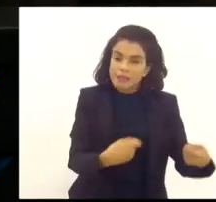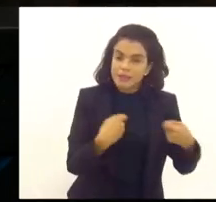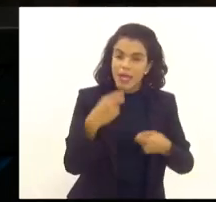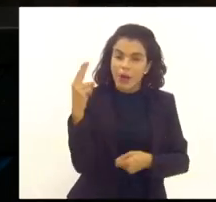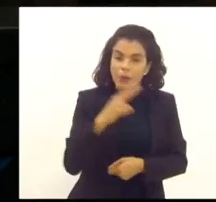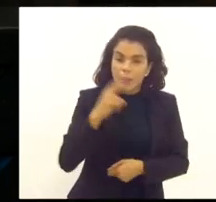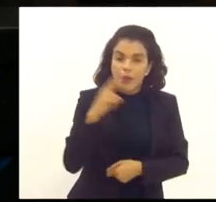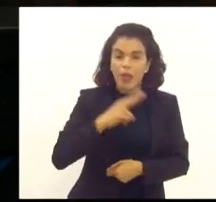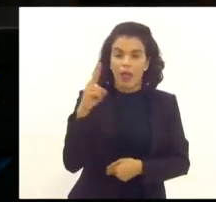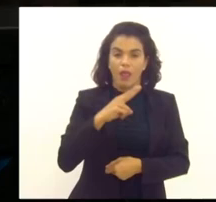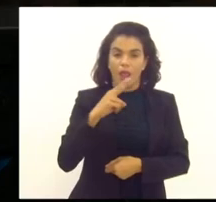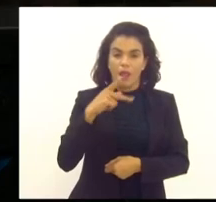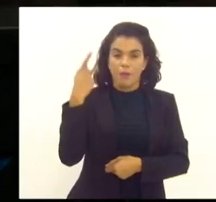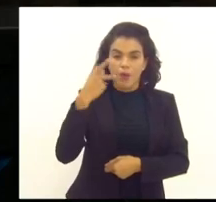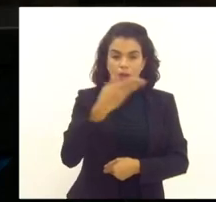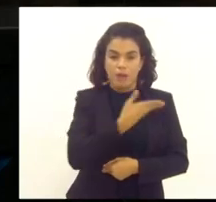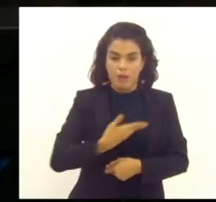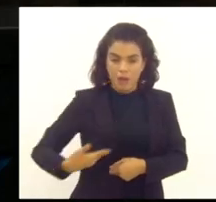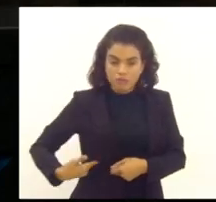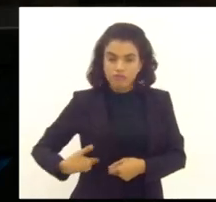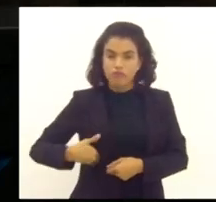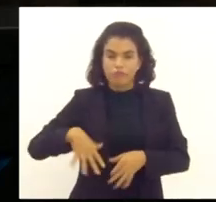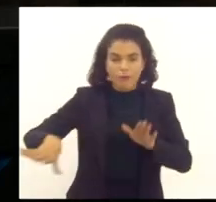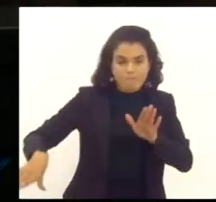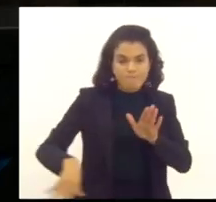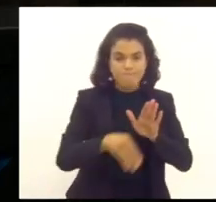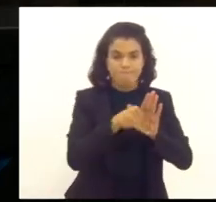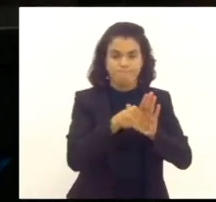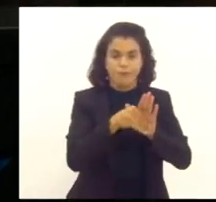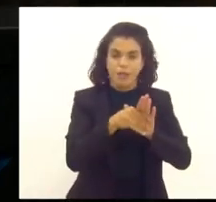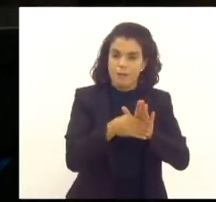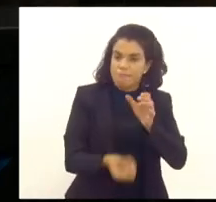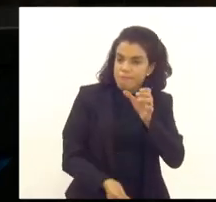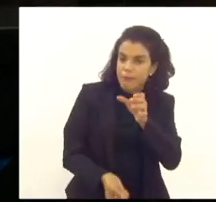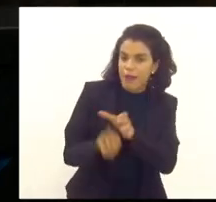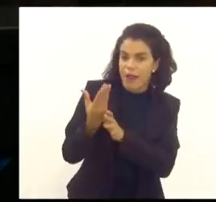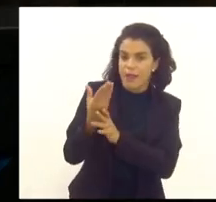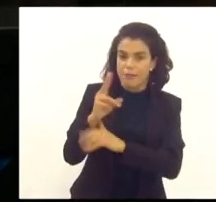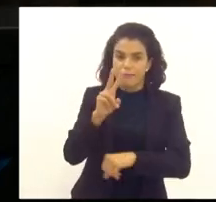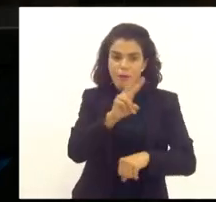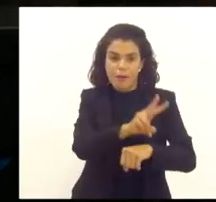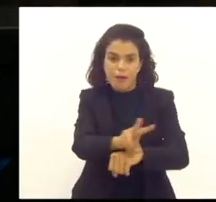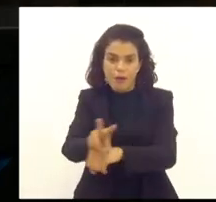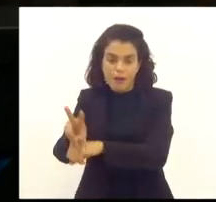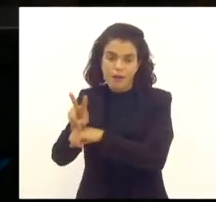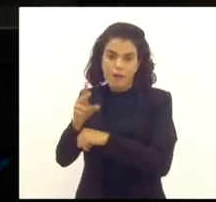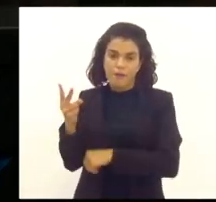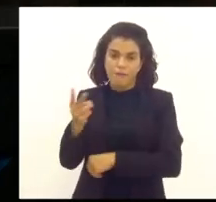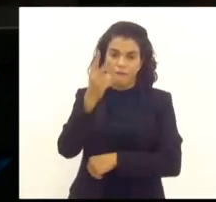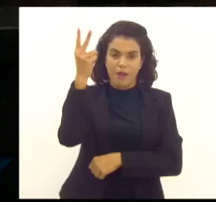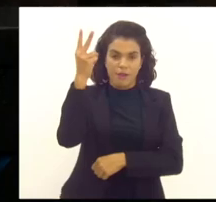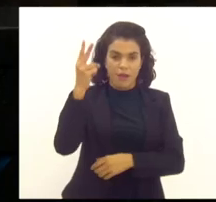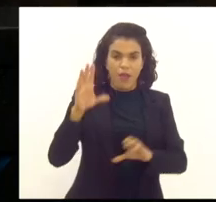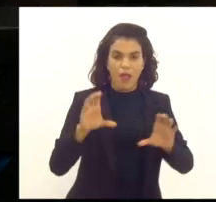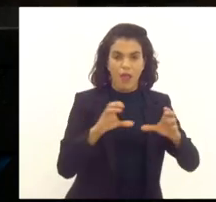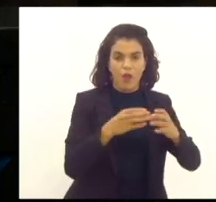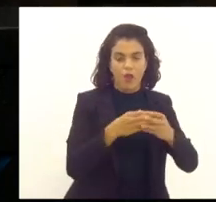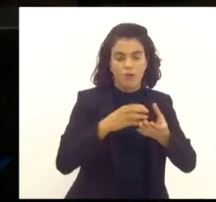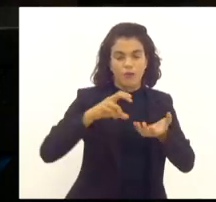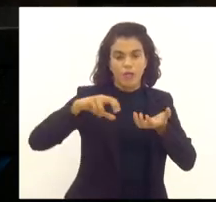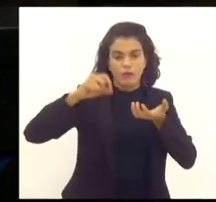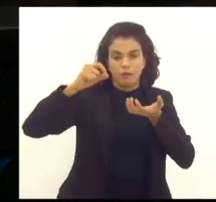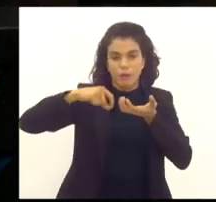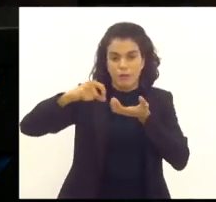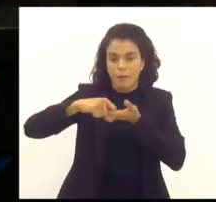públicas efetivas seja implementadas para proteger e valorizar as Comunidades Quilombolas